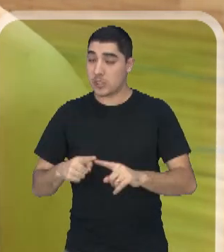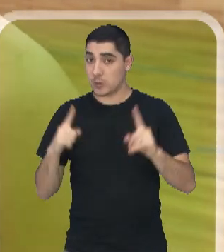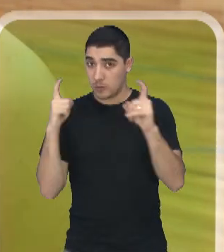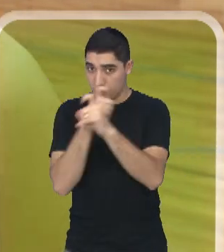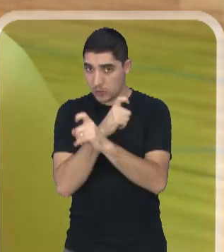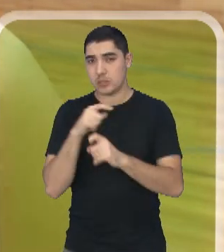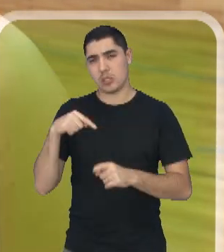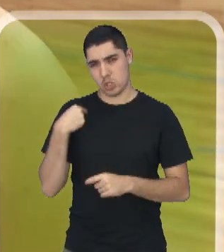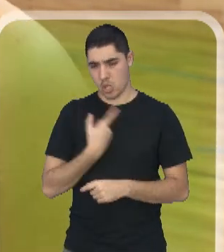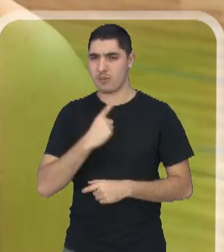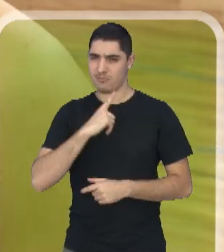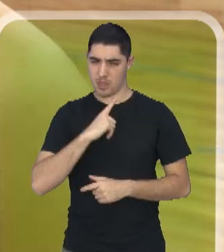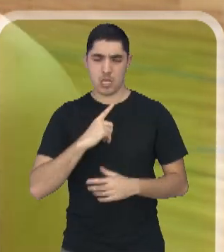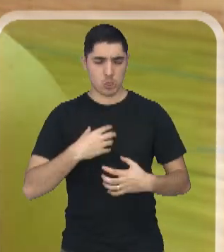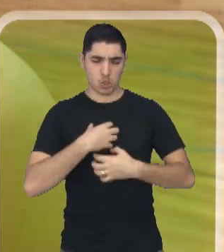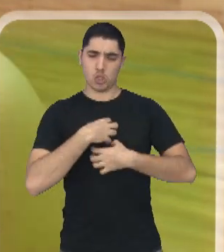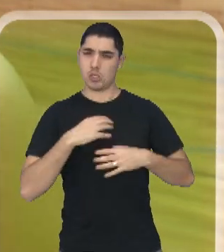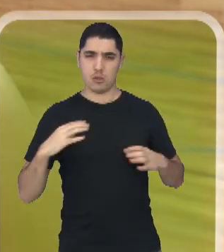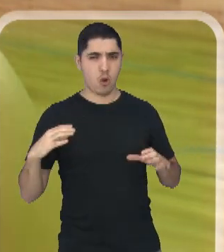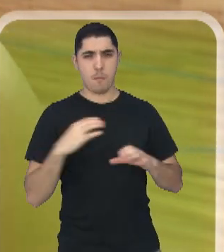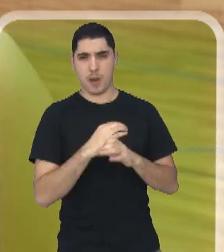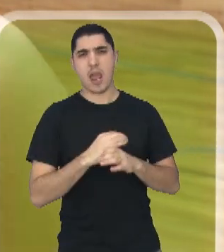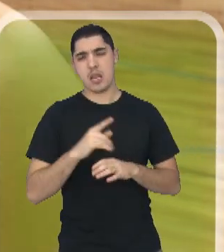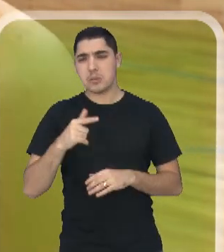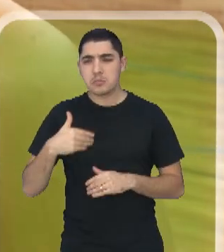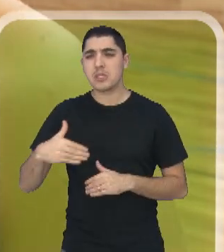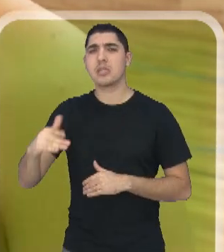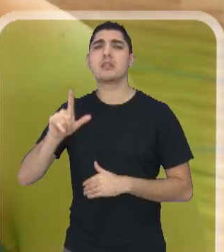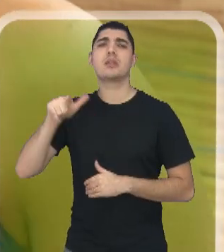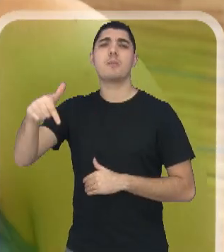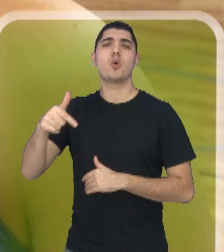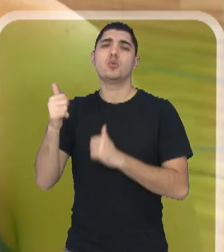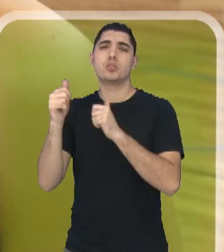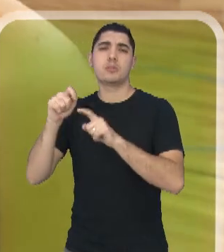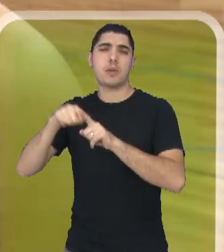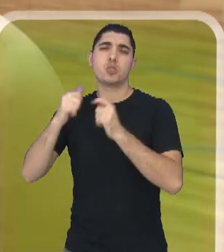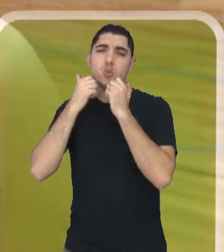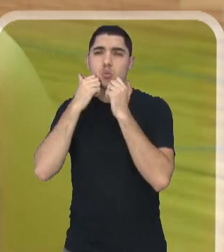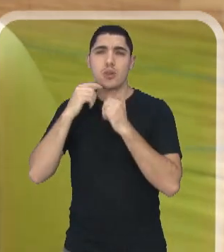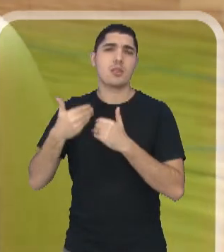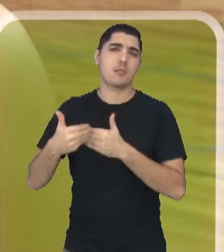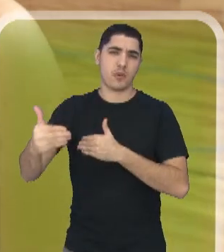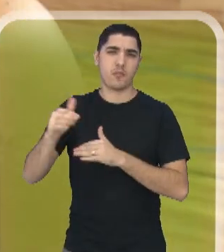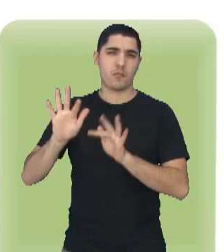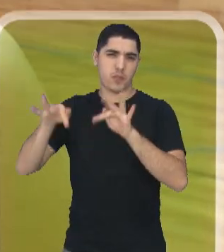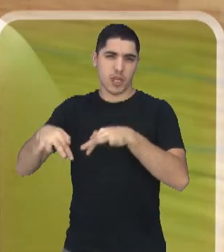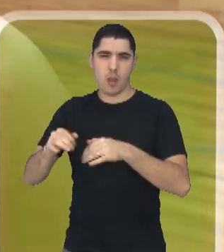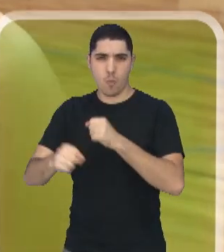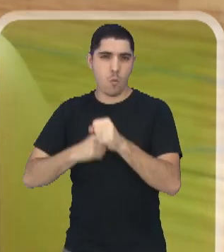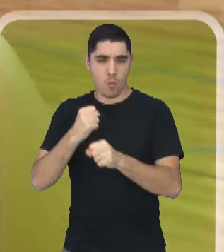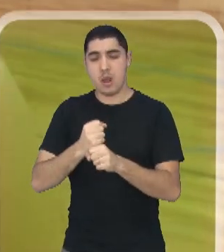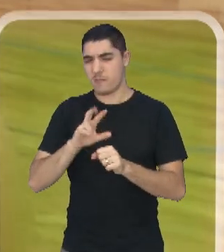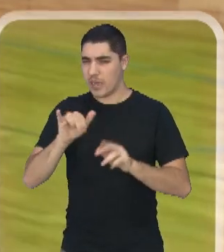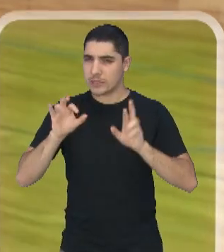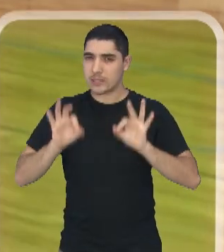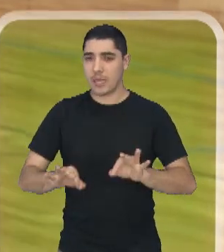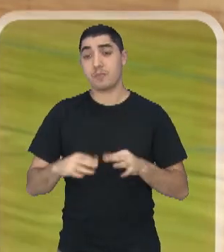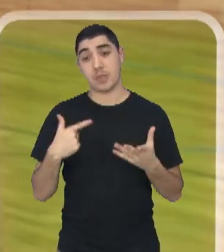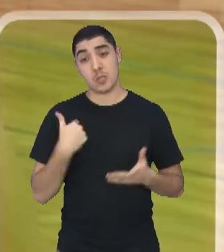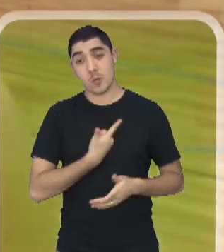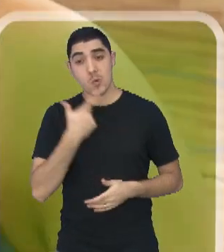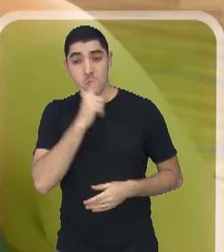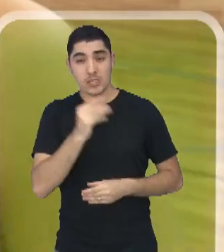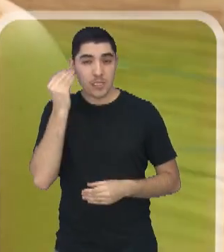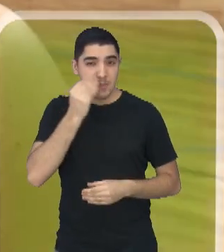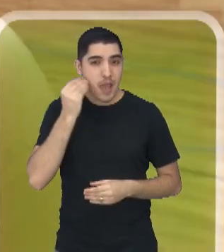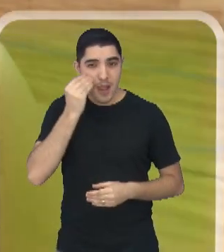vai estar bem preparado até lá, é para o final do ano, e a gente está treinando bastante e vai dar tudo certo. É, a gente vai pegar mais experiência